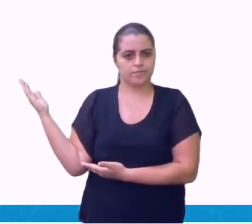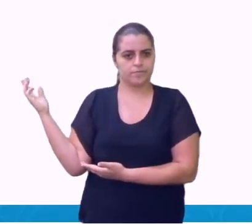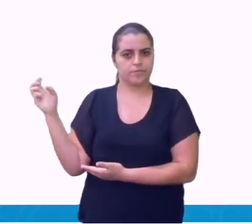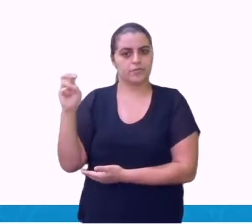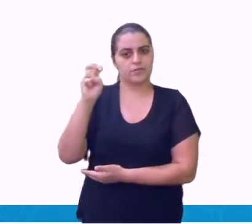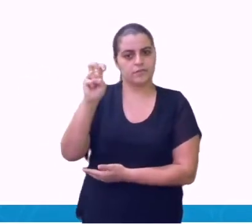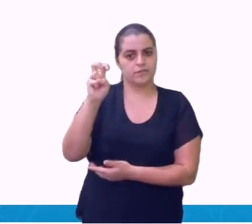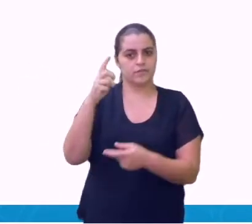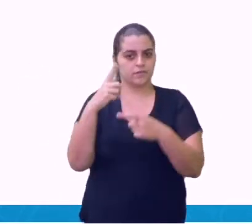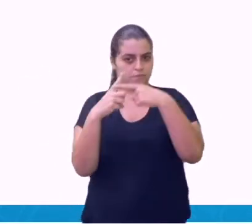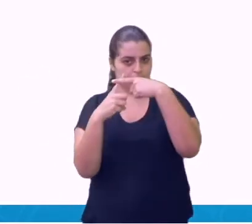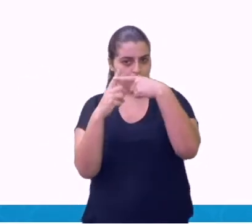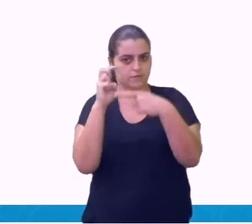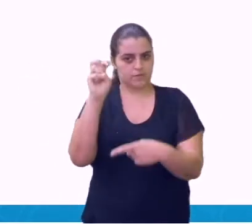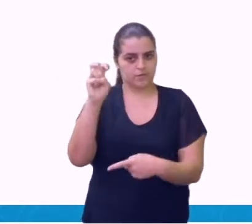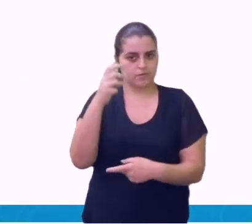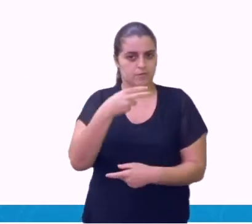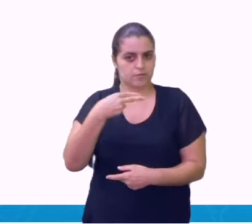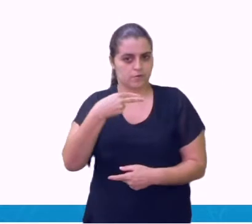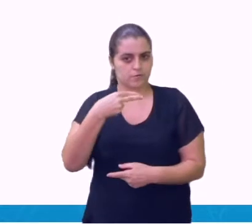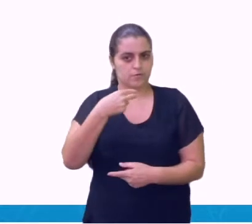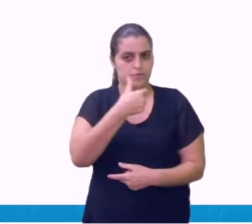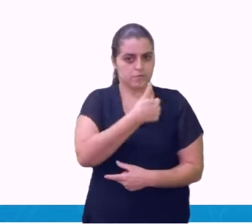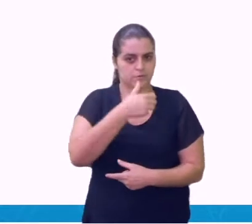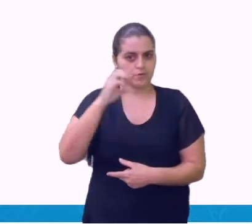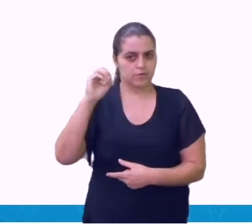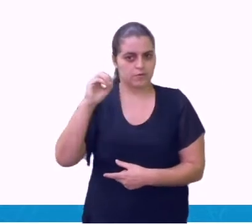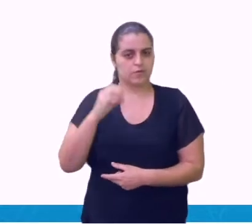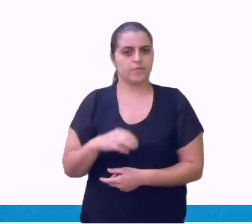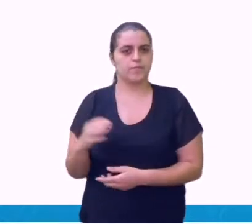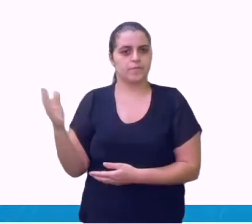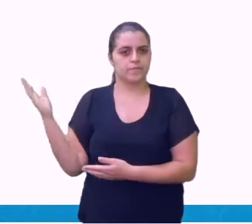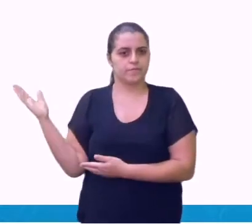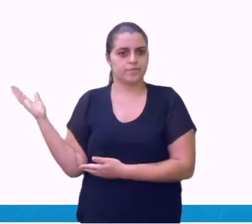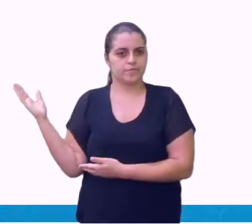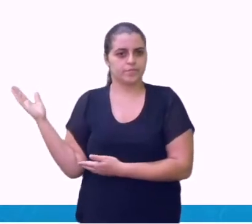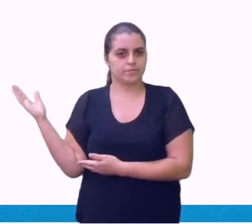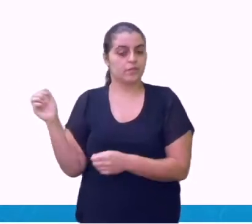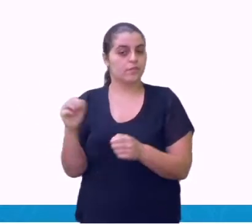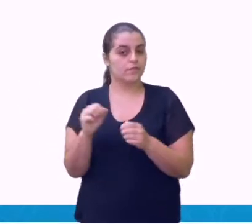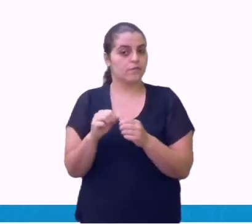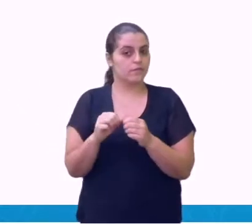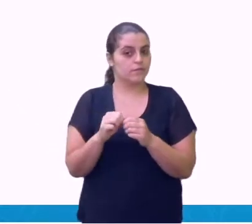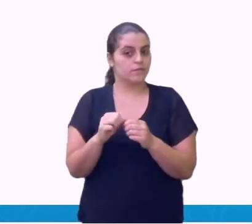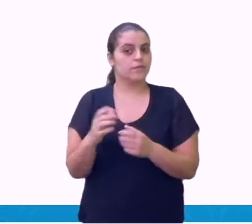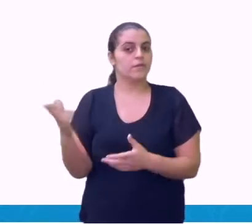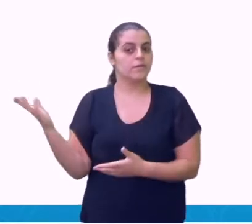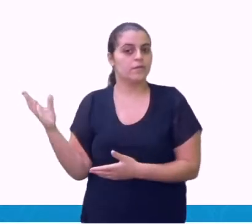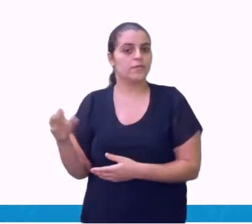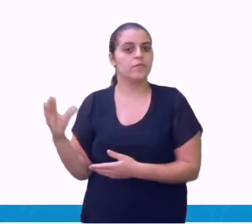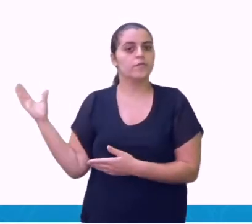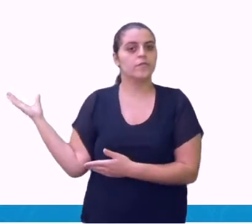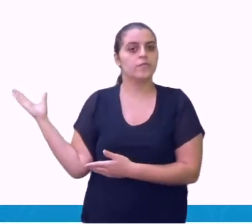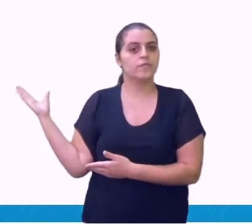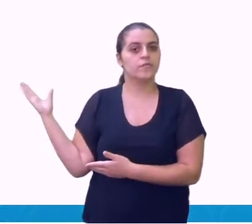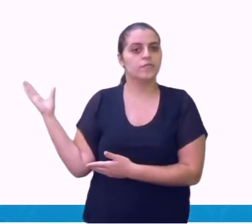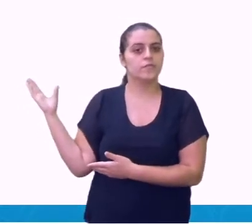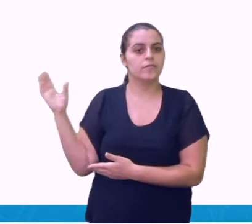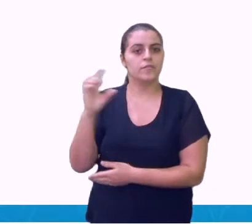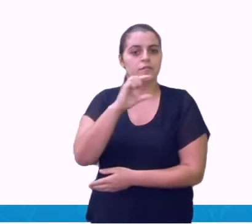Então, 5 mais 5 é igual a 10. Esta forma de resolver a operação matemática, nós chamamos